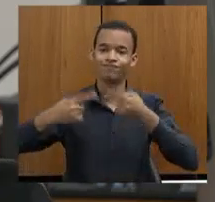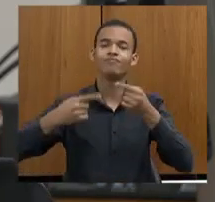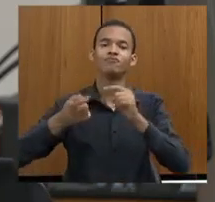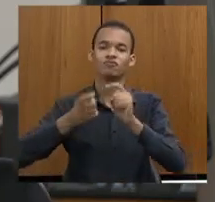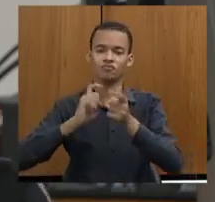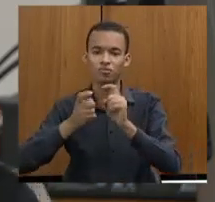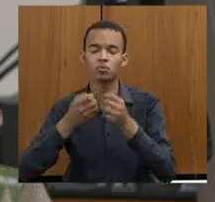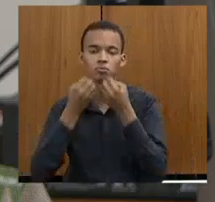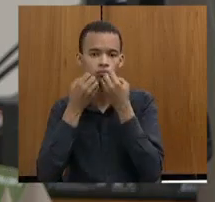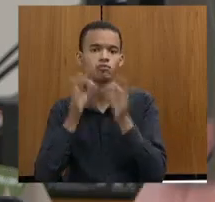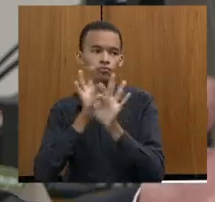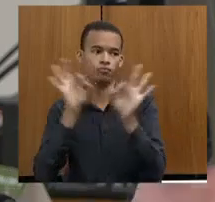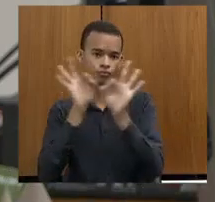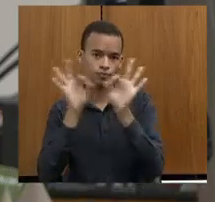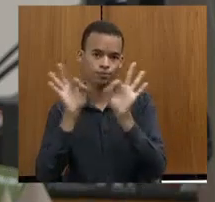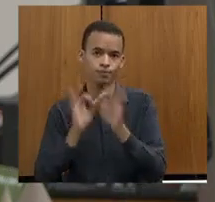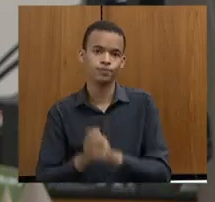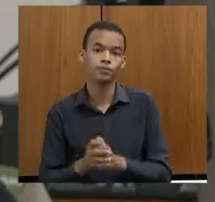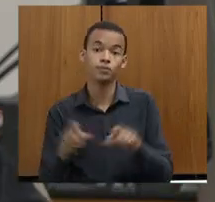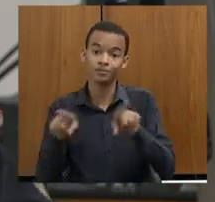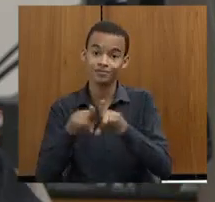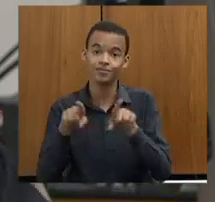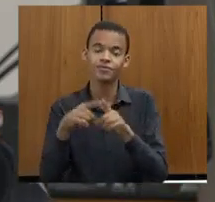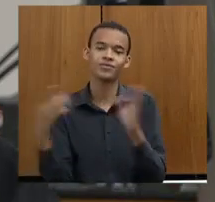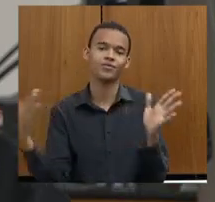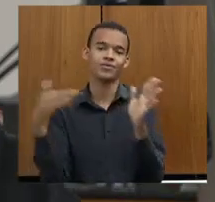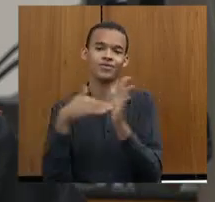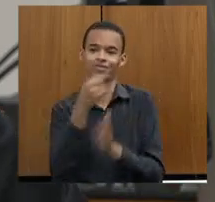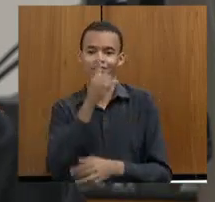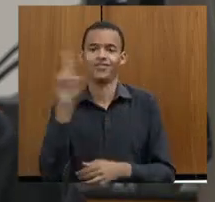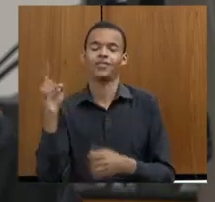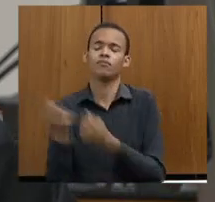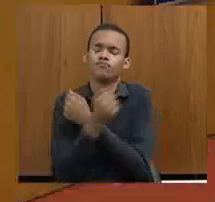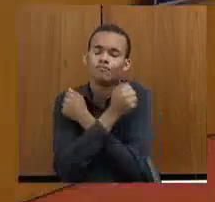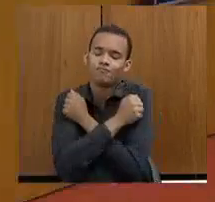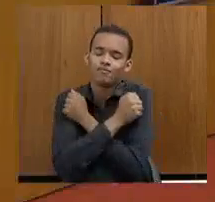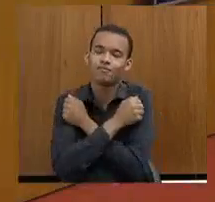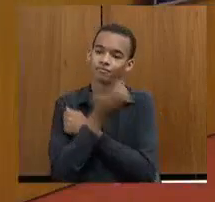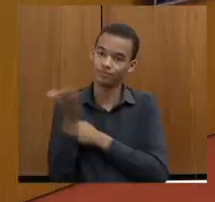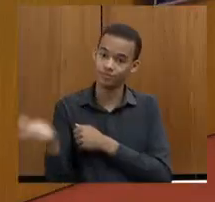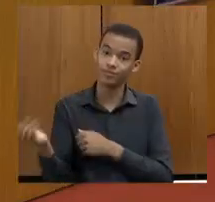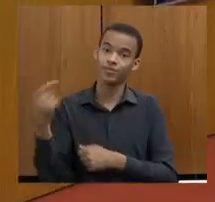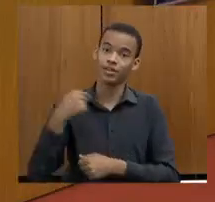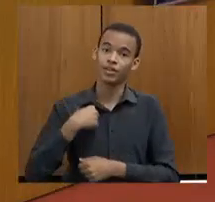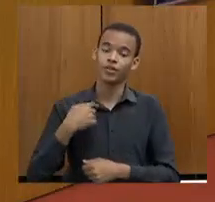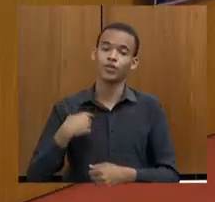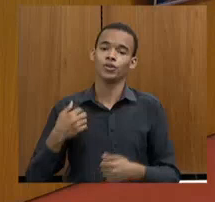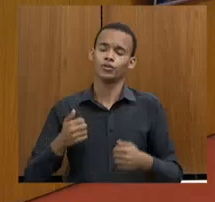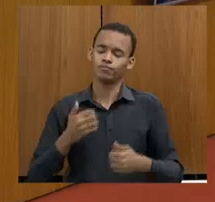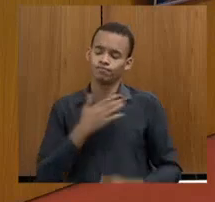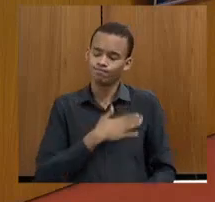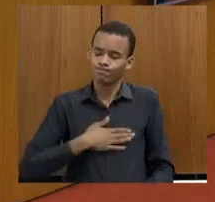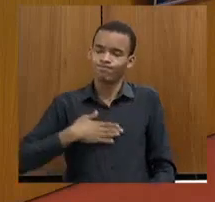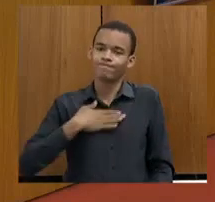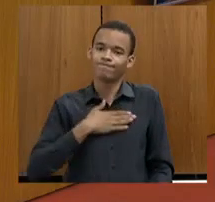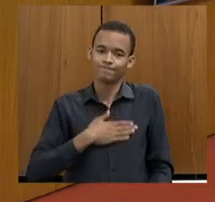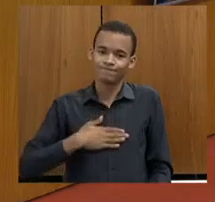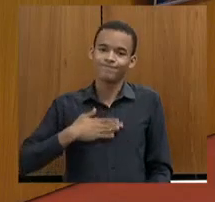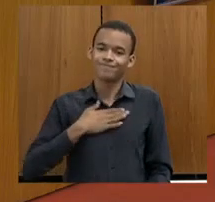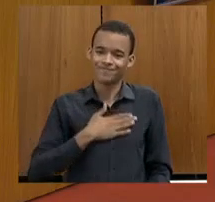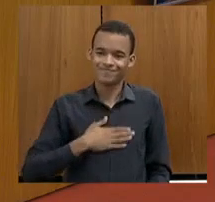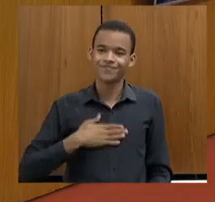é dar um grande abraço a senhora é uma honra participar de uma